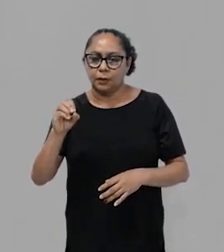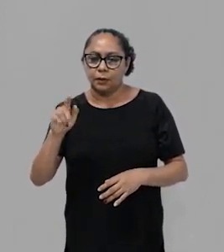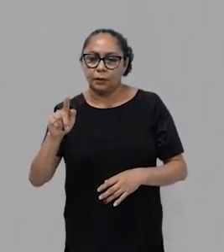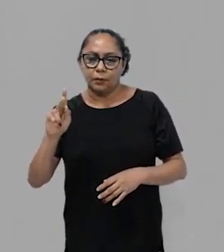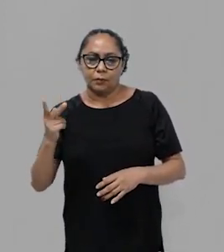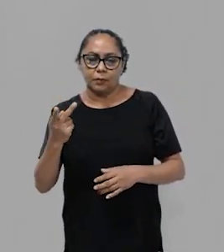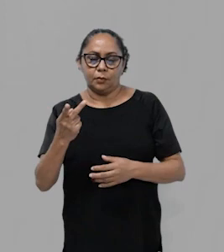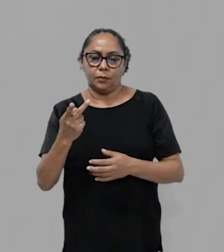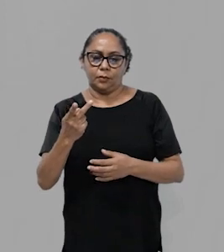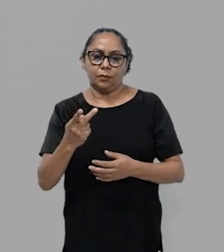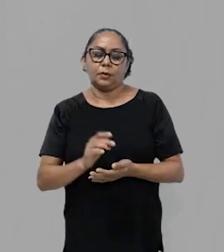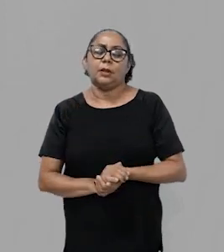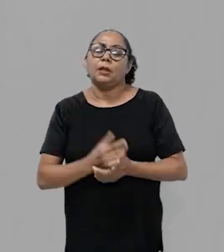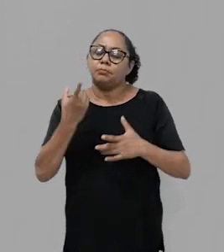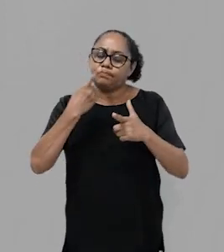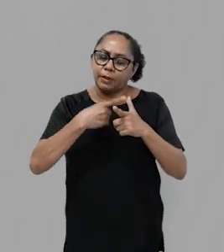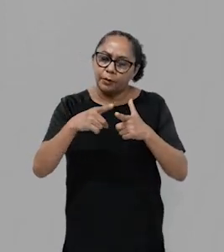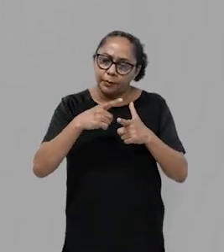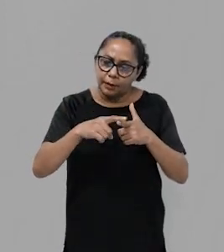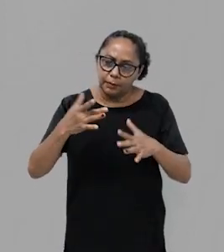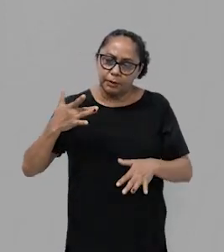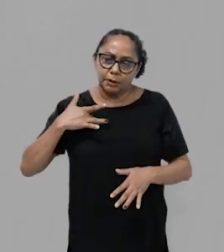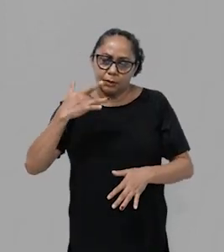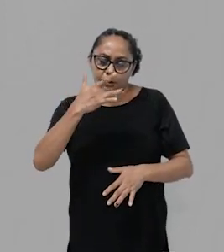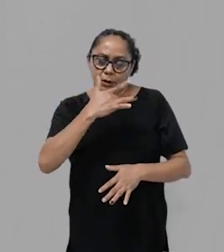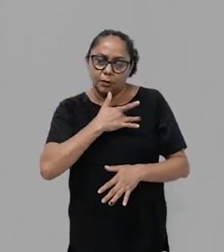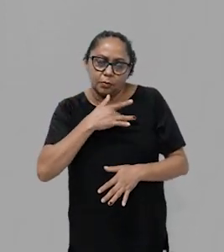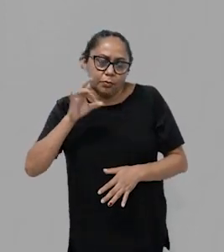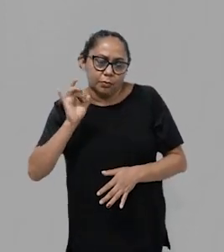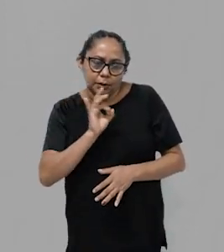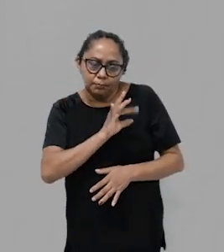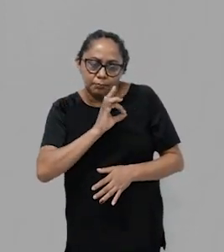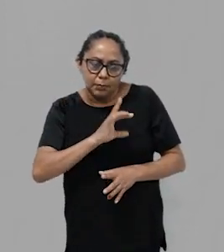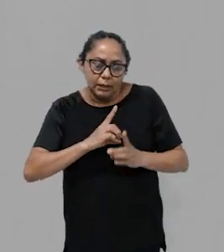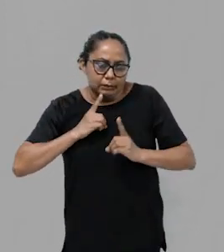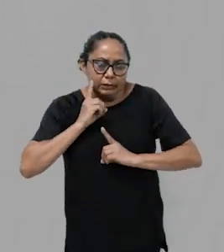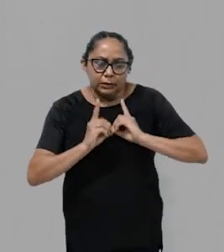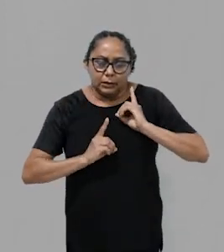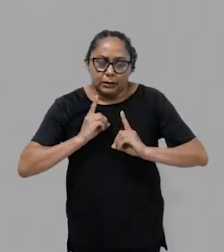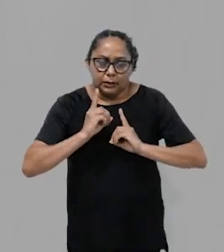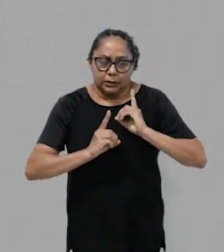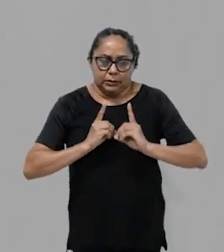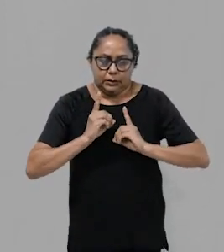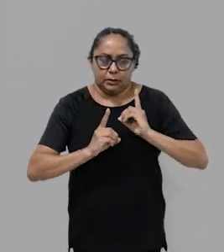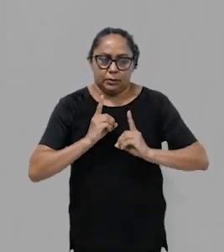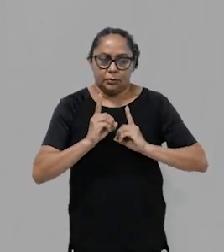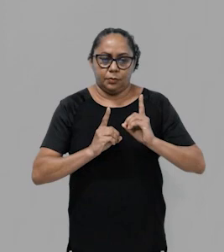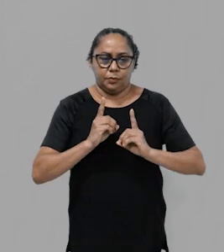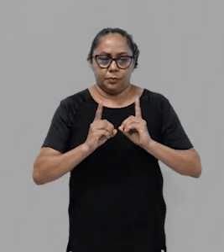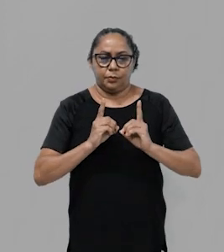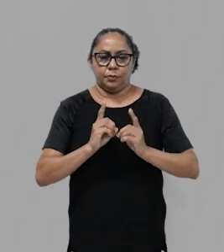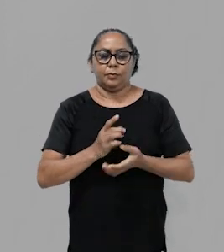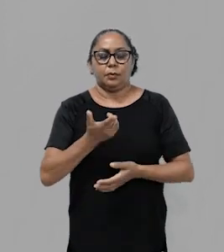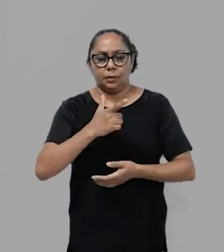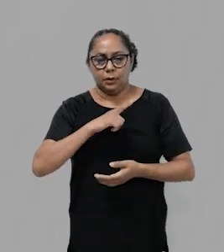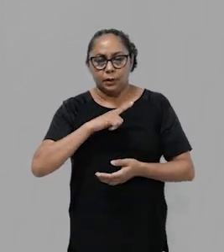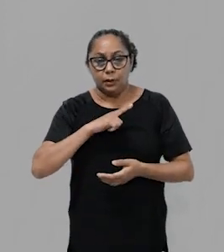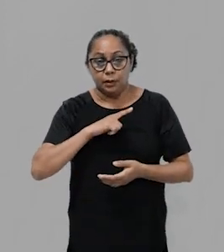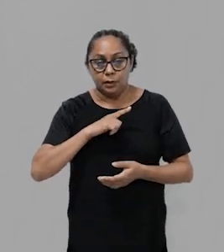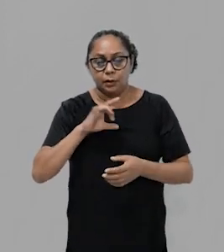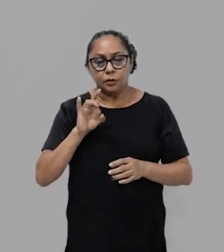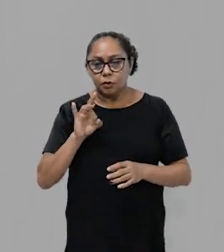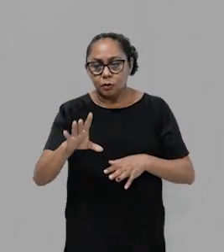capaz de ele ter tido esquizofrenia, síndrome de pânico, depressão, não tinha como você saber. O que você tem é a obra